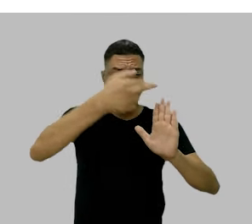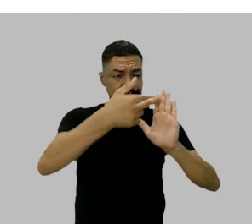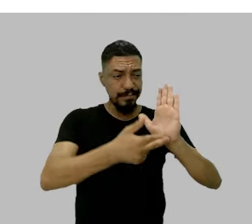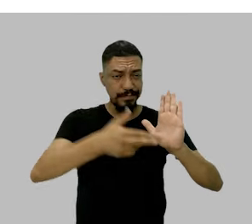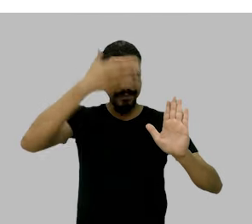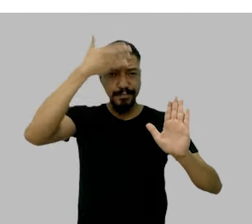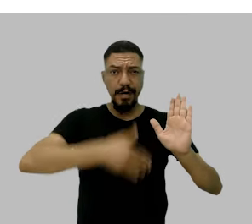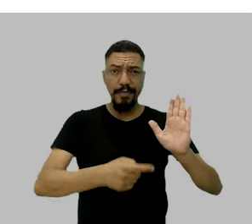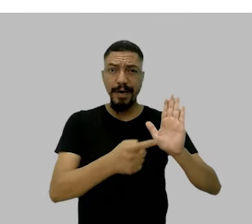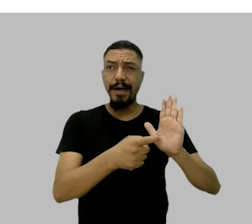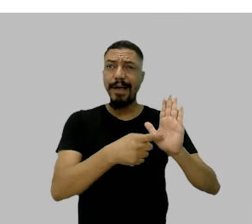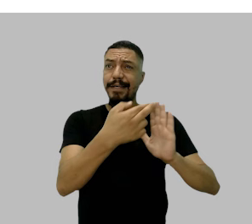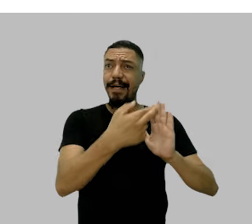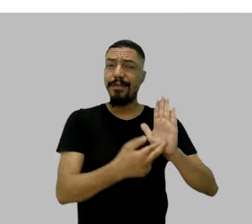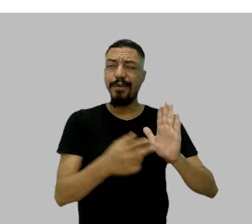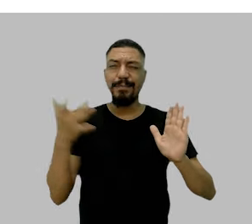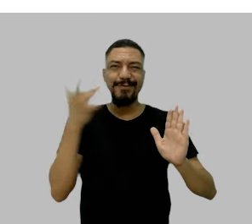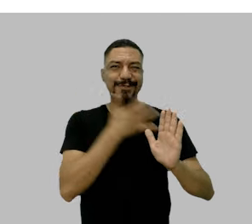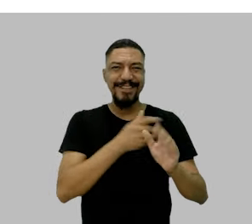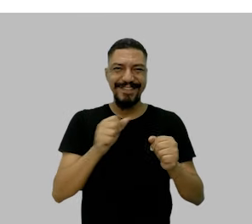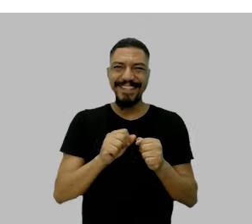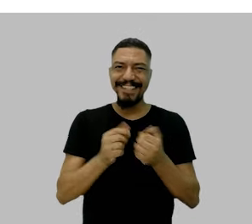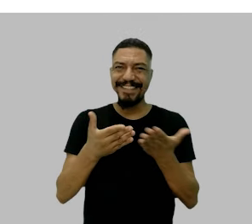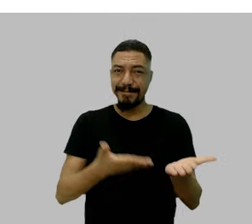visão, mais gostosa de fazer